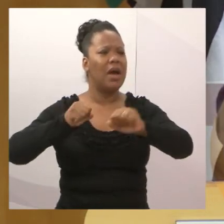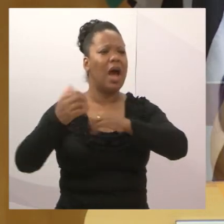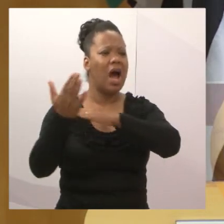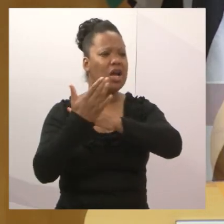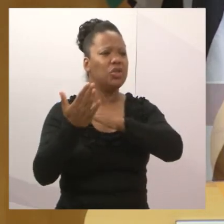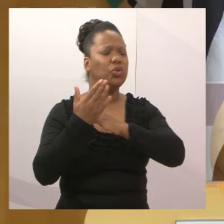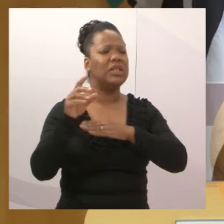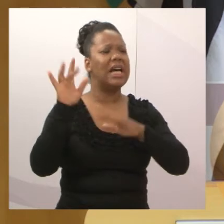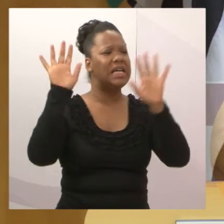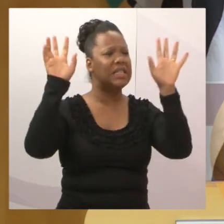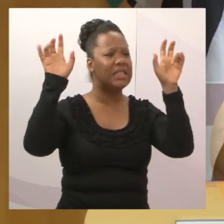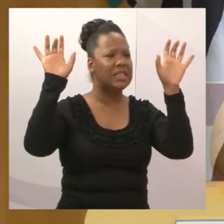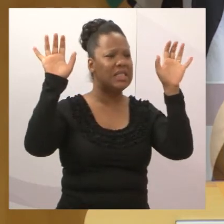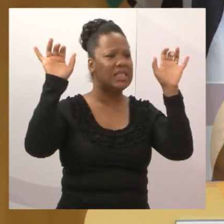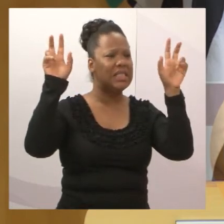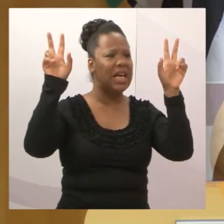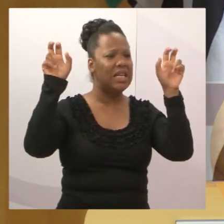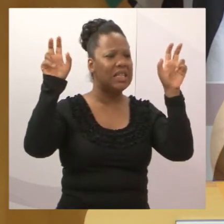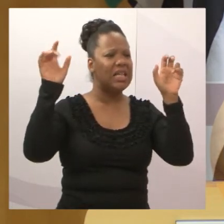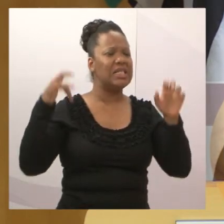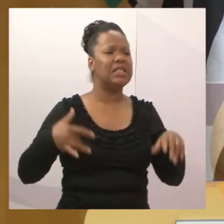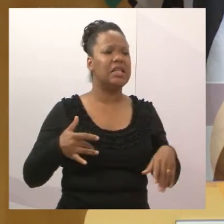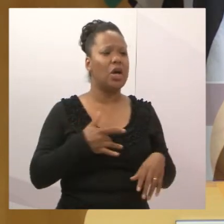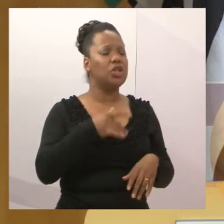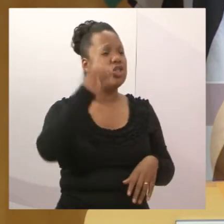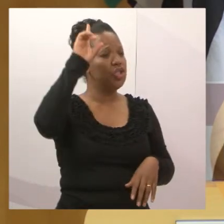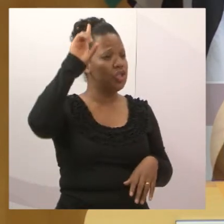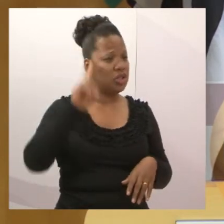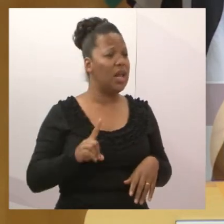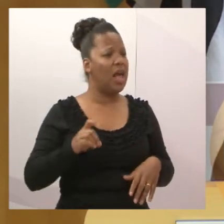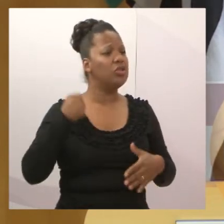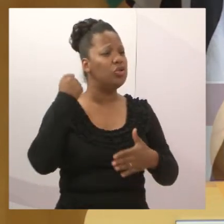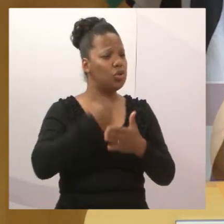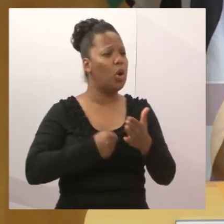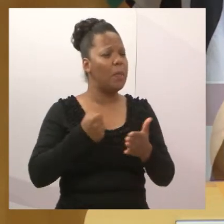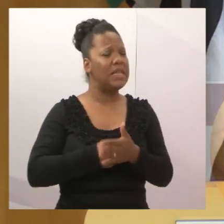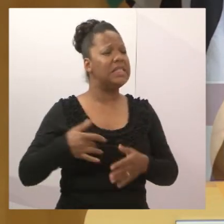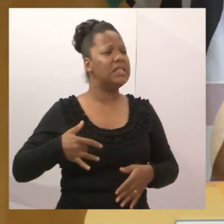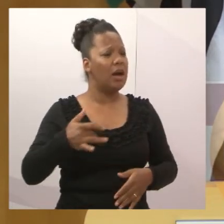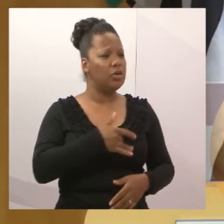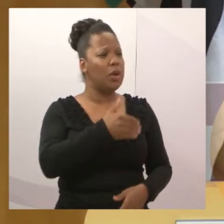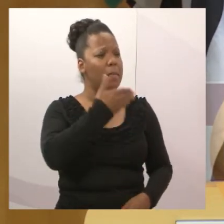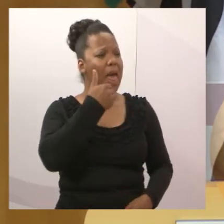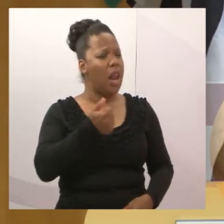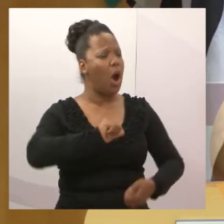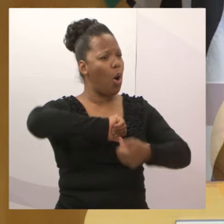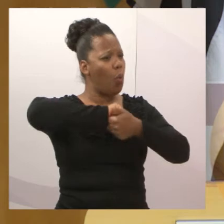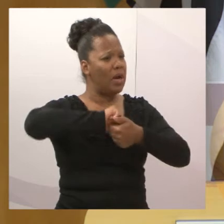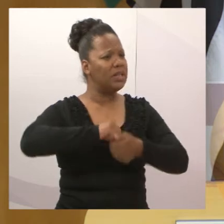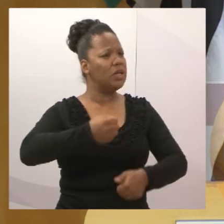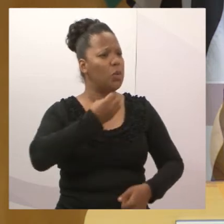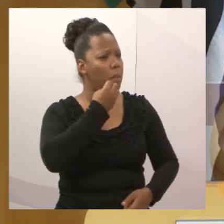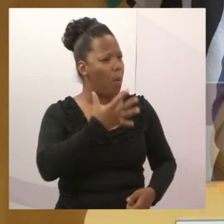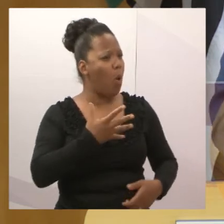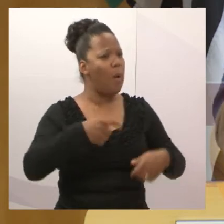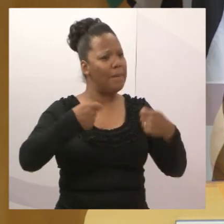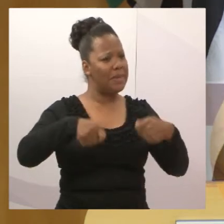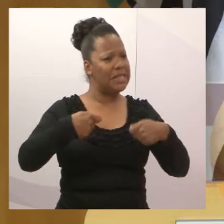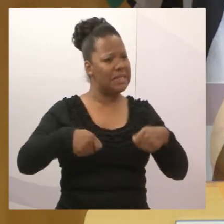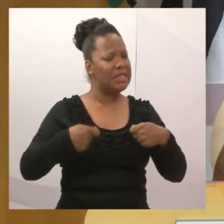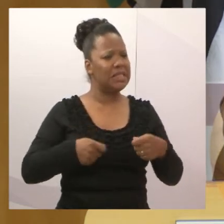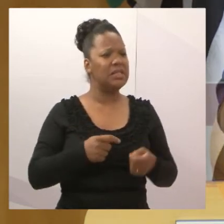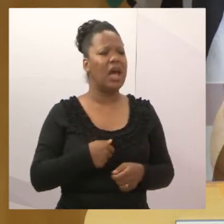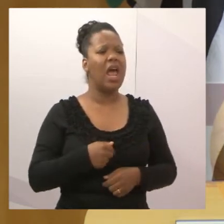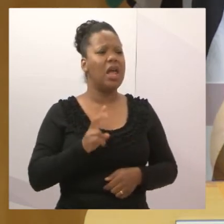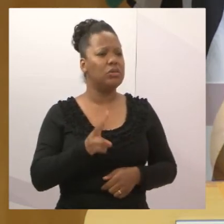Eu acho que, enquanto vereador, a gente tem esse direito de cobrar, que a gente quer uma saúde de qualidade. E aqui eu sempre cobrei nessa tribuna, né? Com